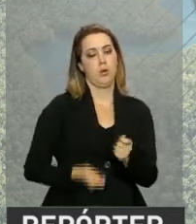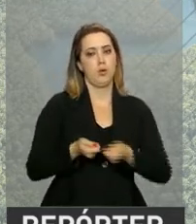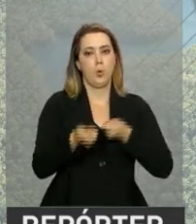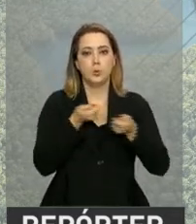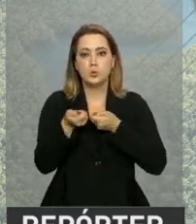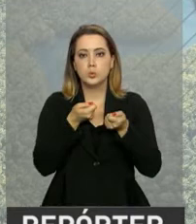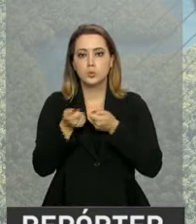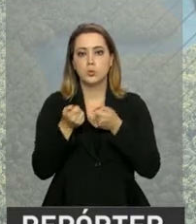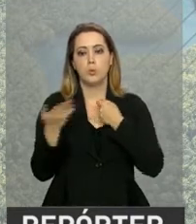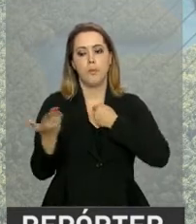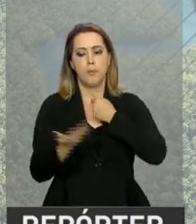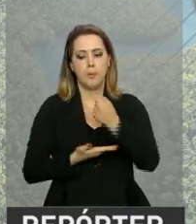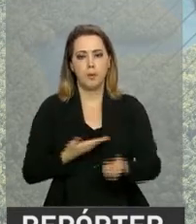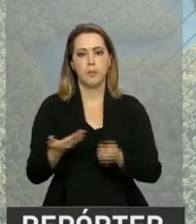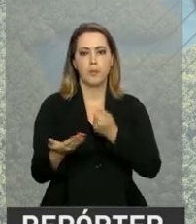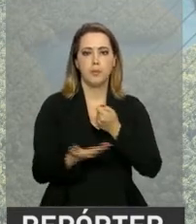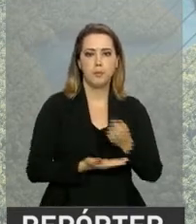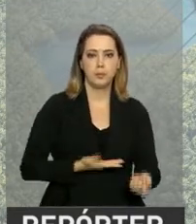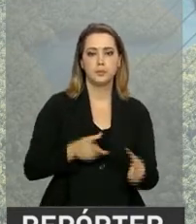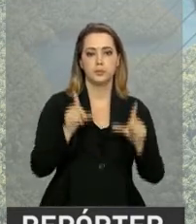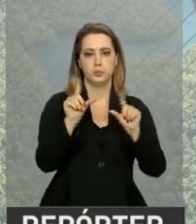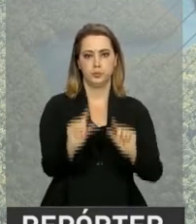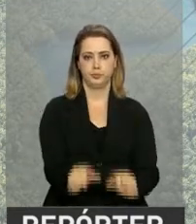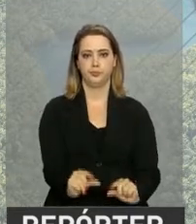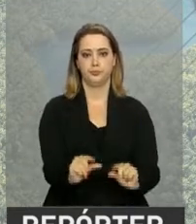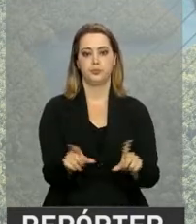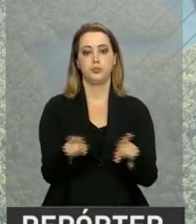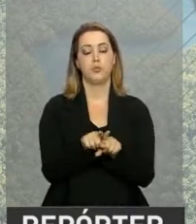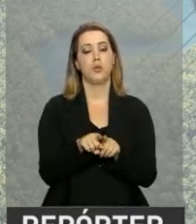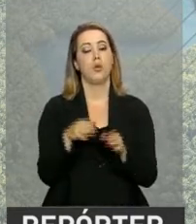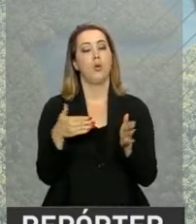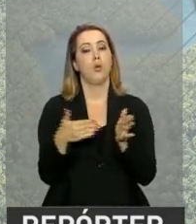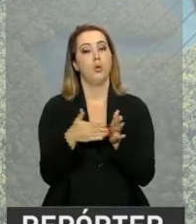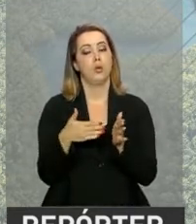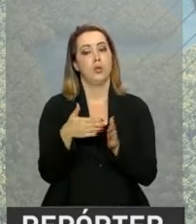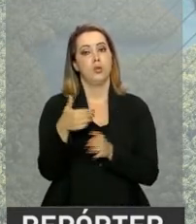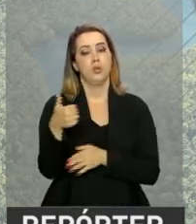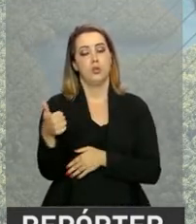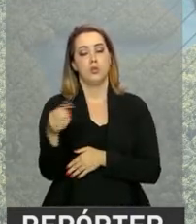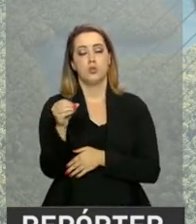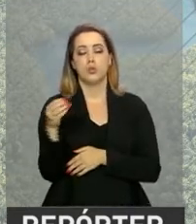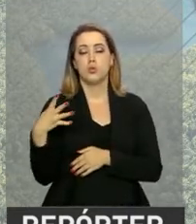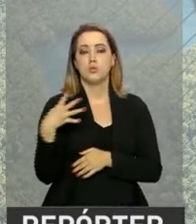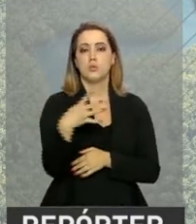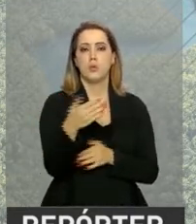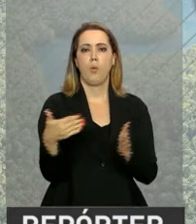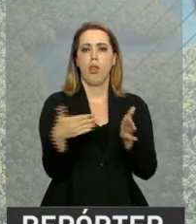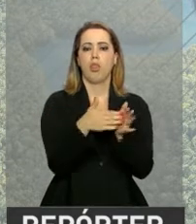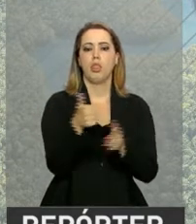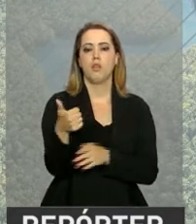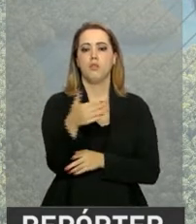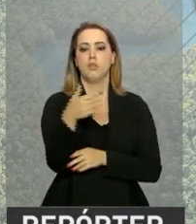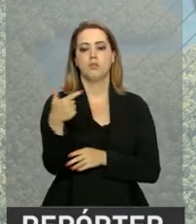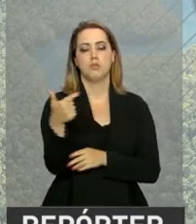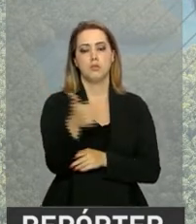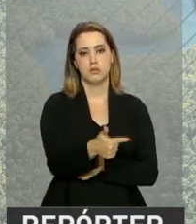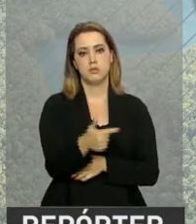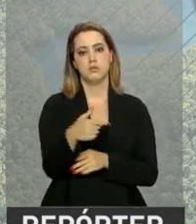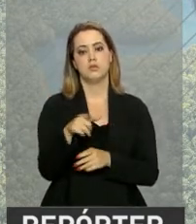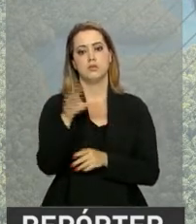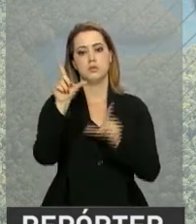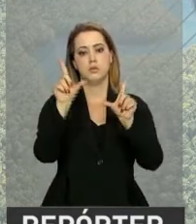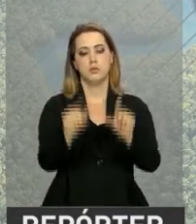patamares baixos de 2004 e 2012 o brasil reduziu 41 por cento da emissão de gases que provocam o efeito